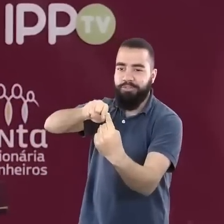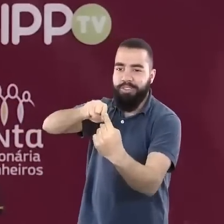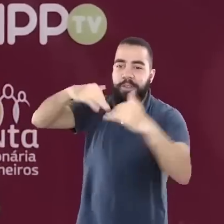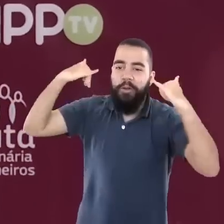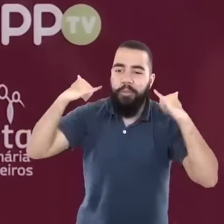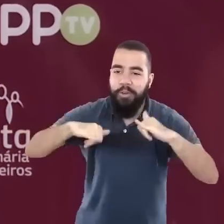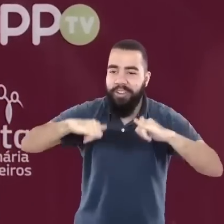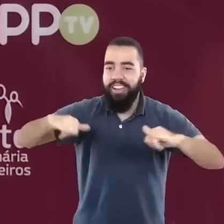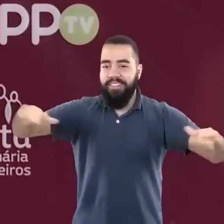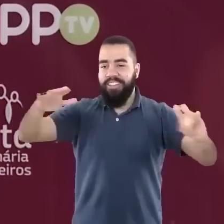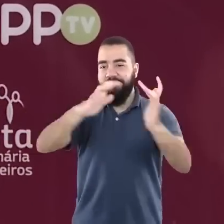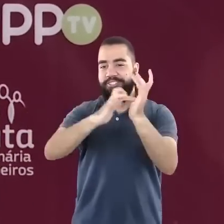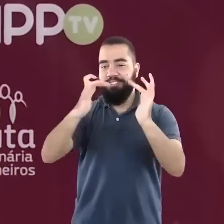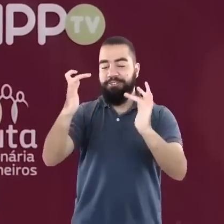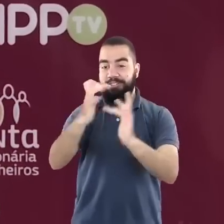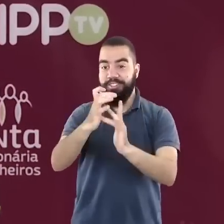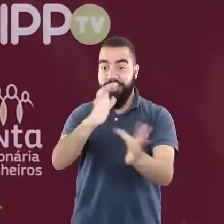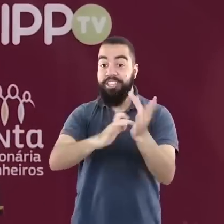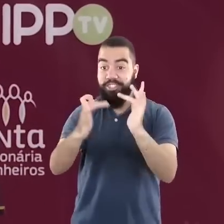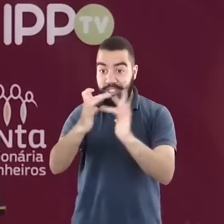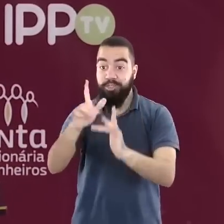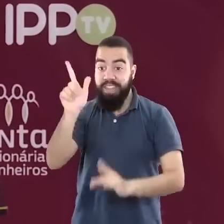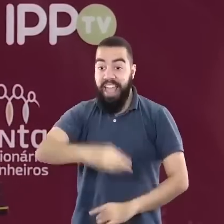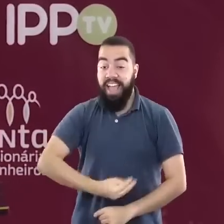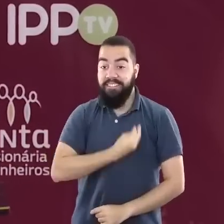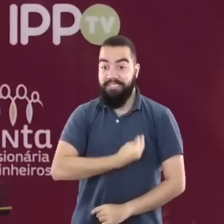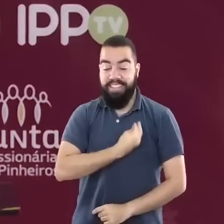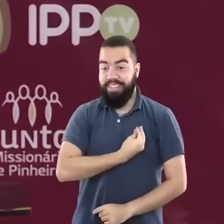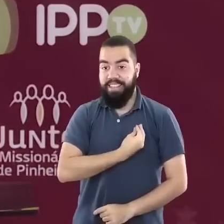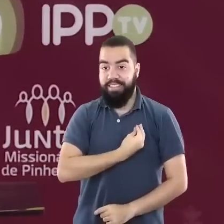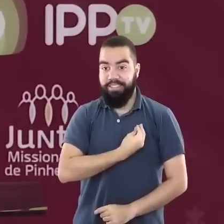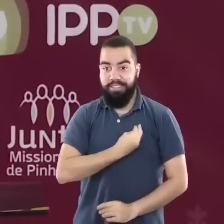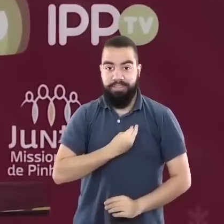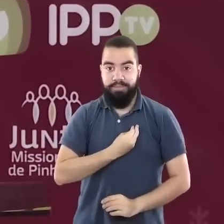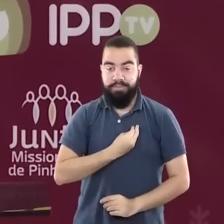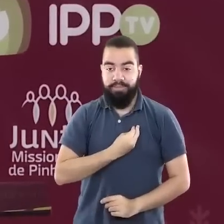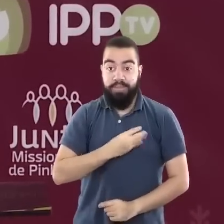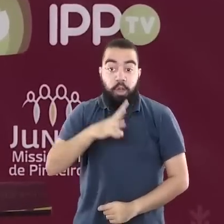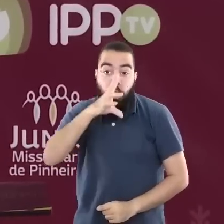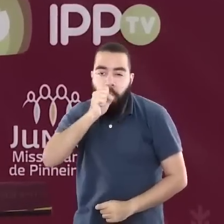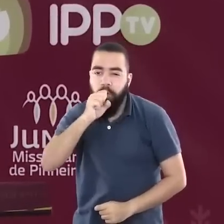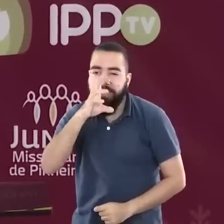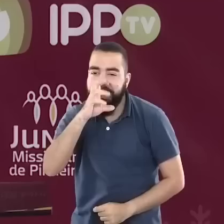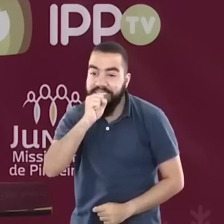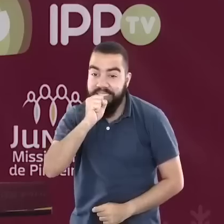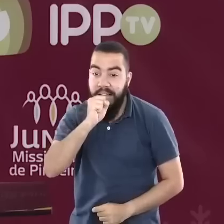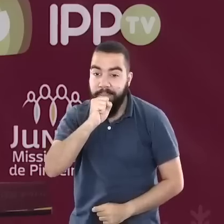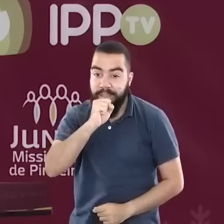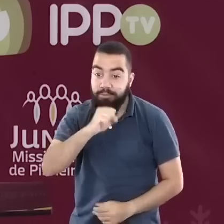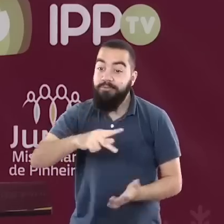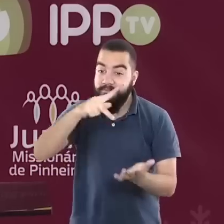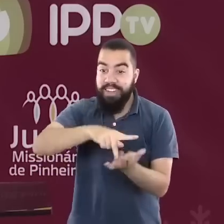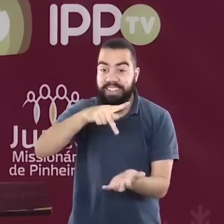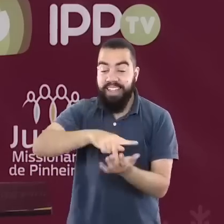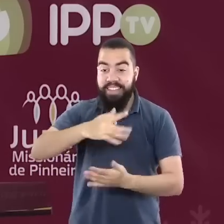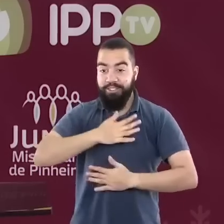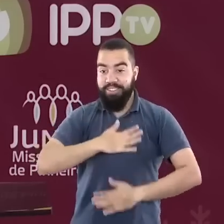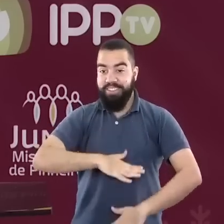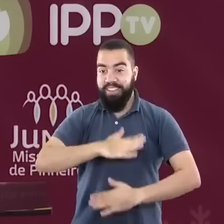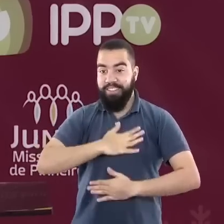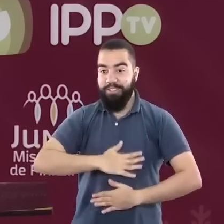de todas as coisas ele é representado pelo sábado o nosso verdadeiro descanso